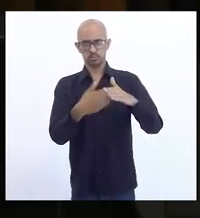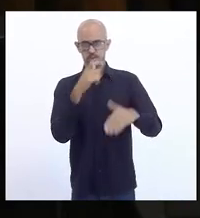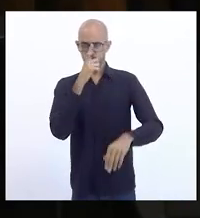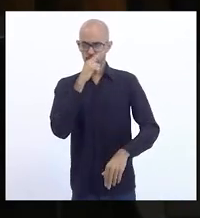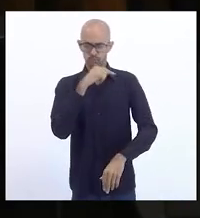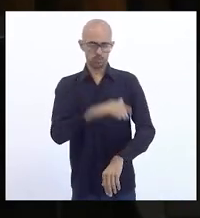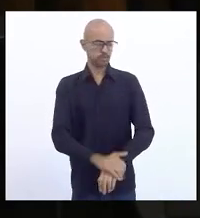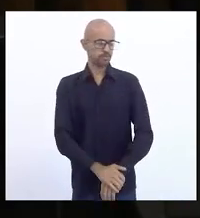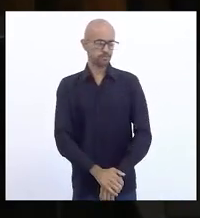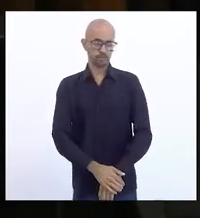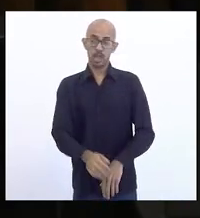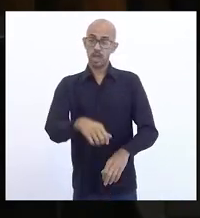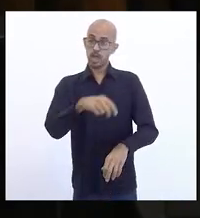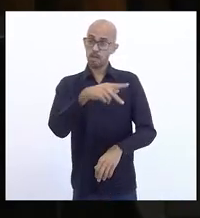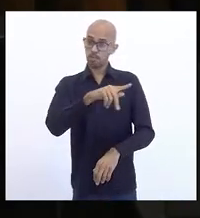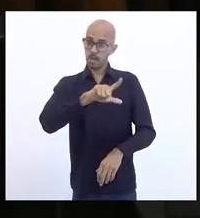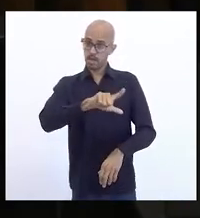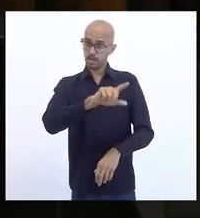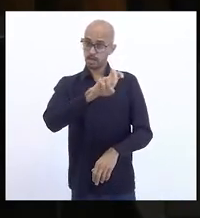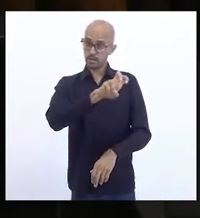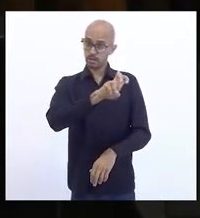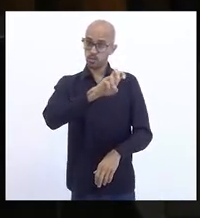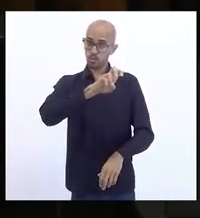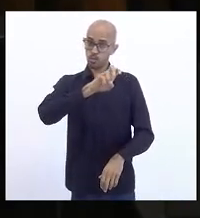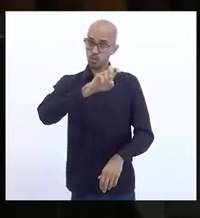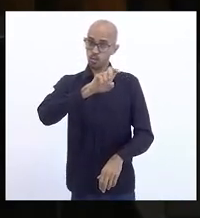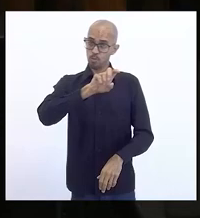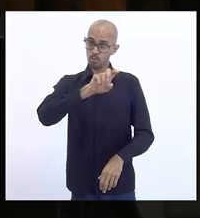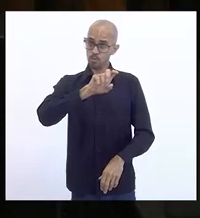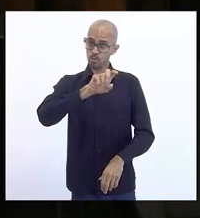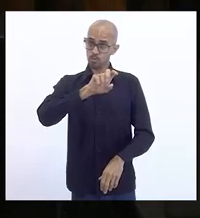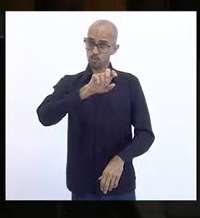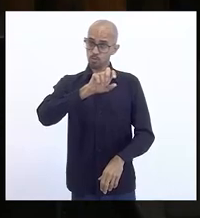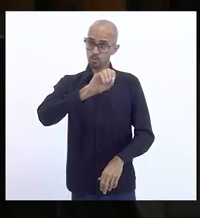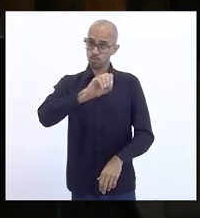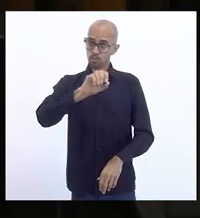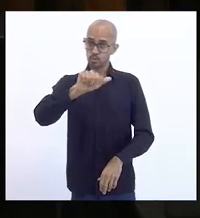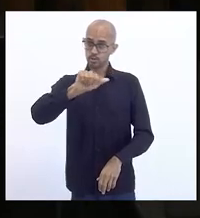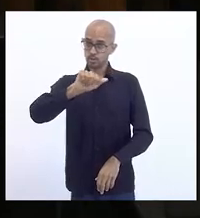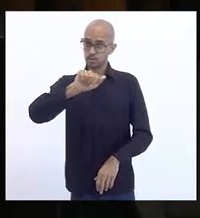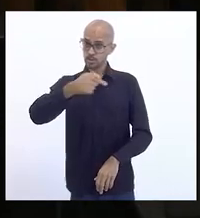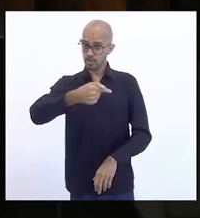projeto de lei de número 5.071 de 2021